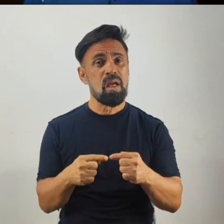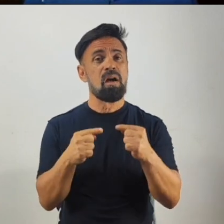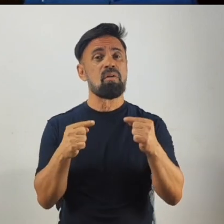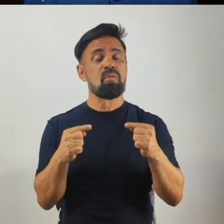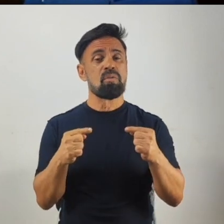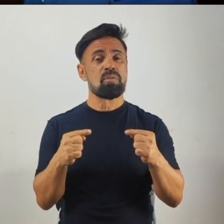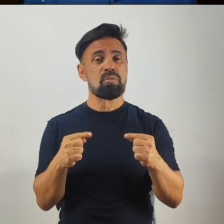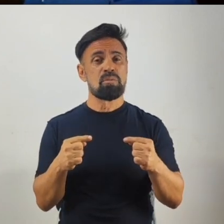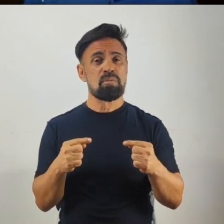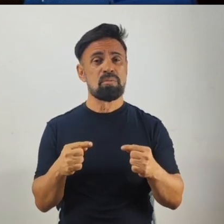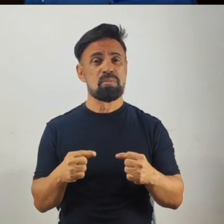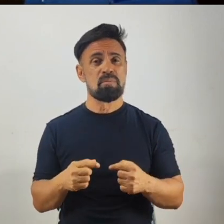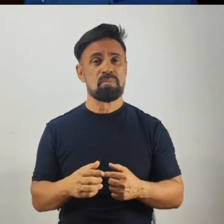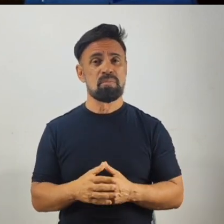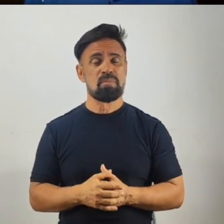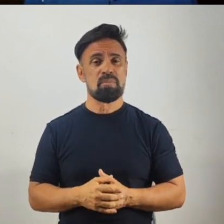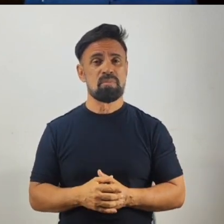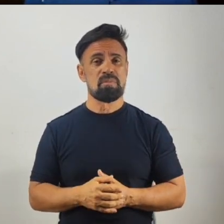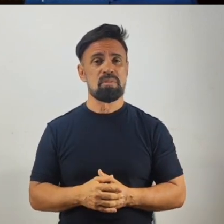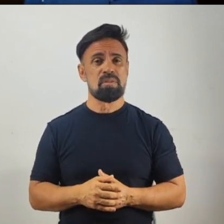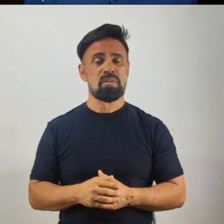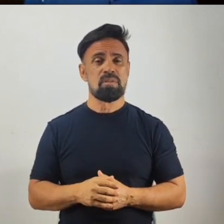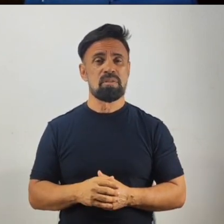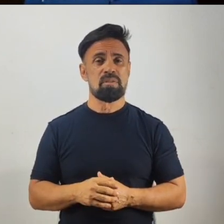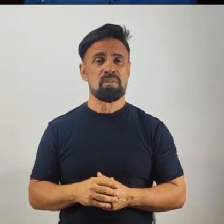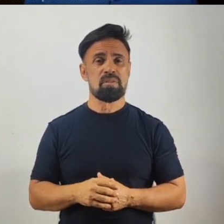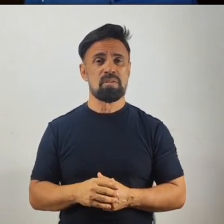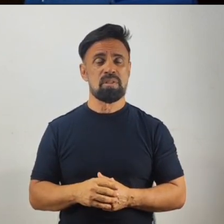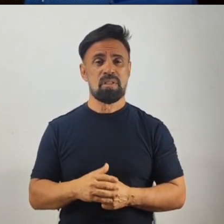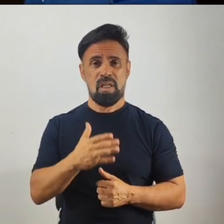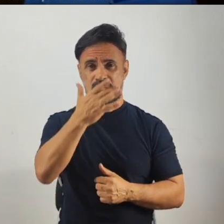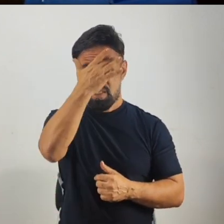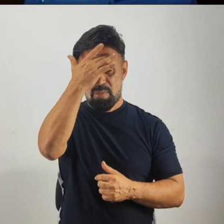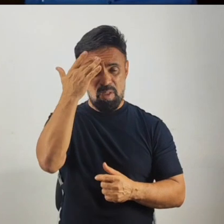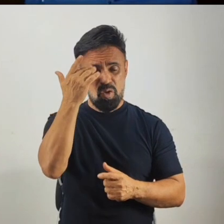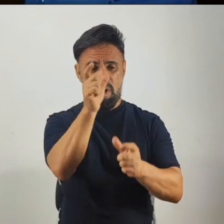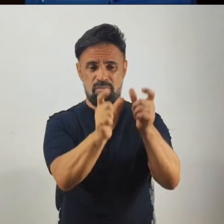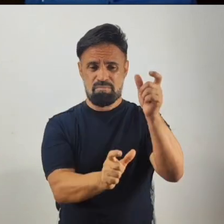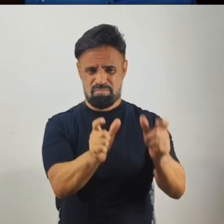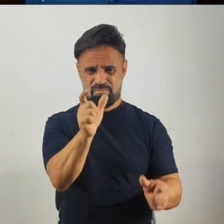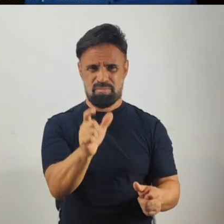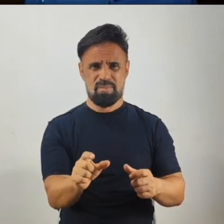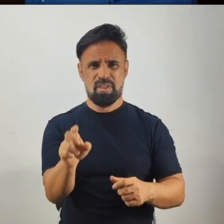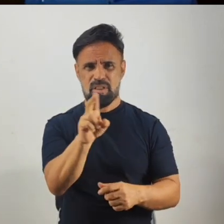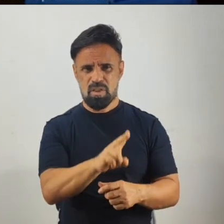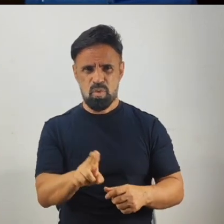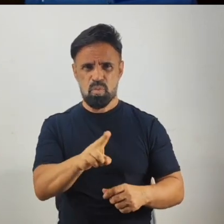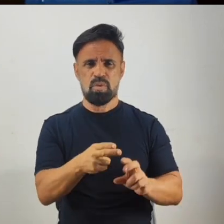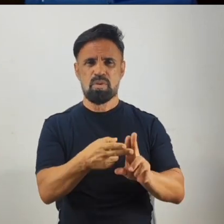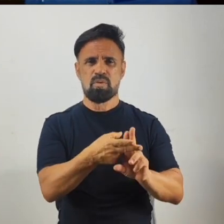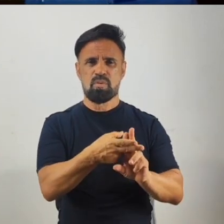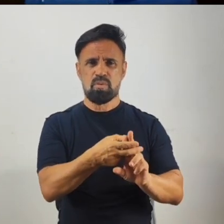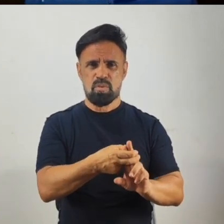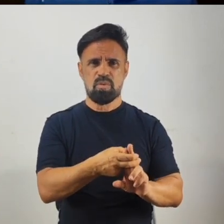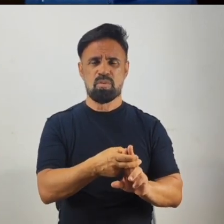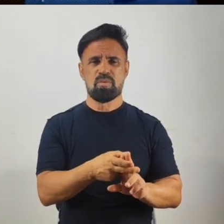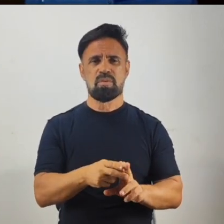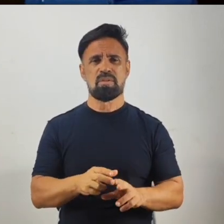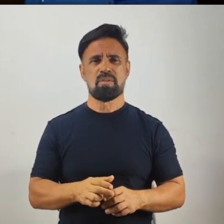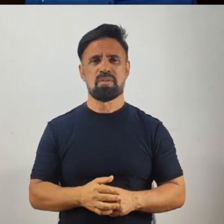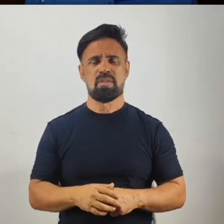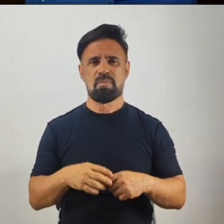de acordo com aquilo que os nossos clientes, os nossos